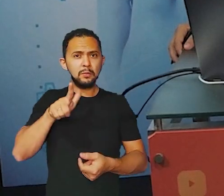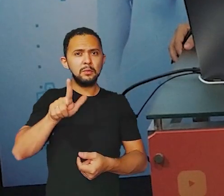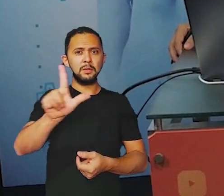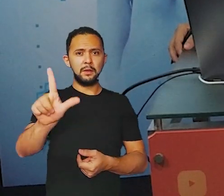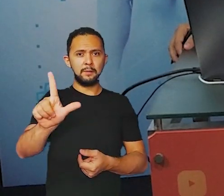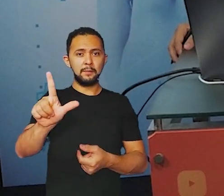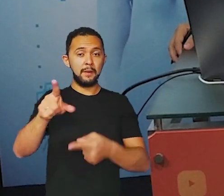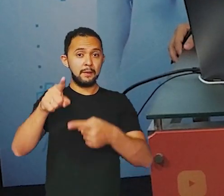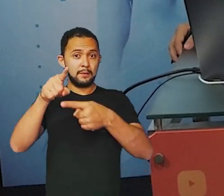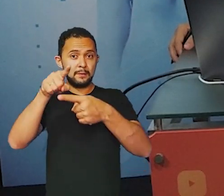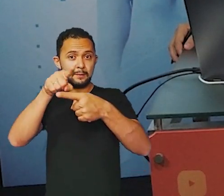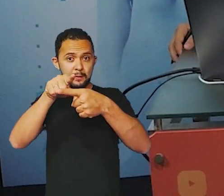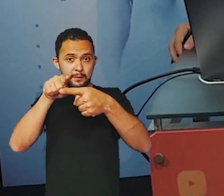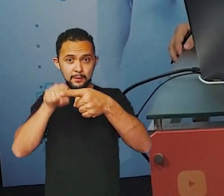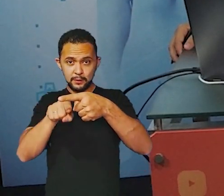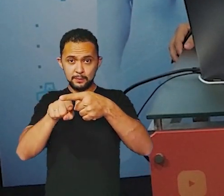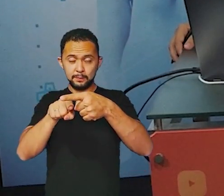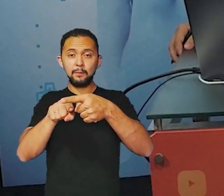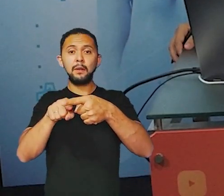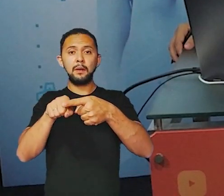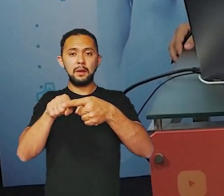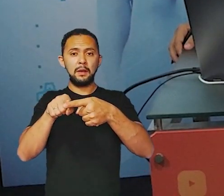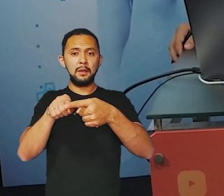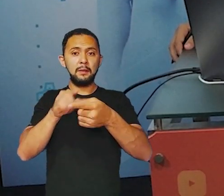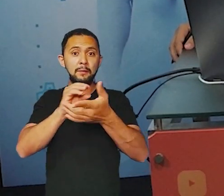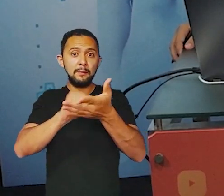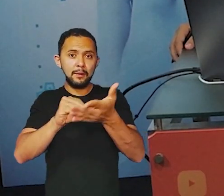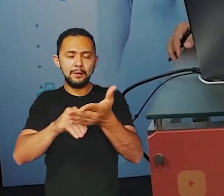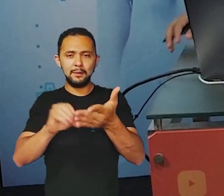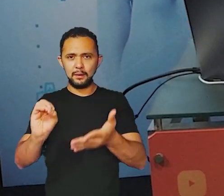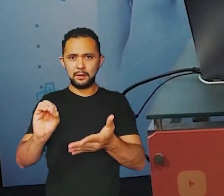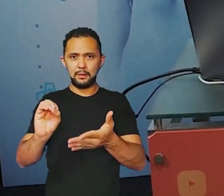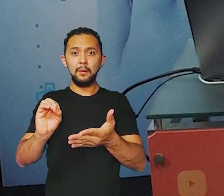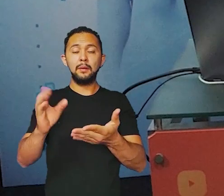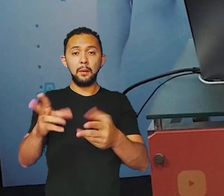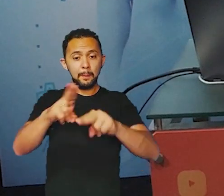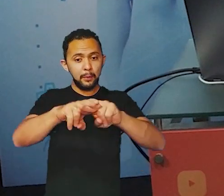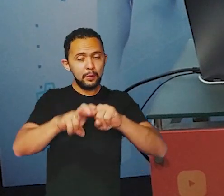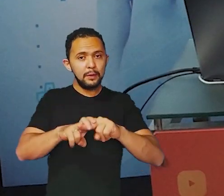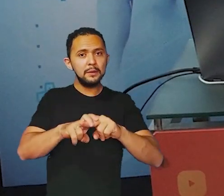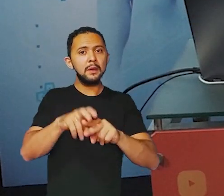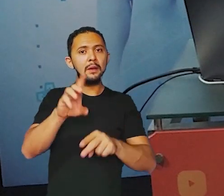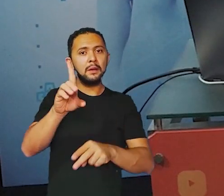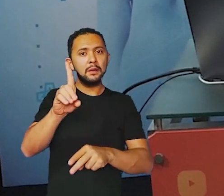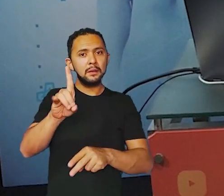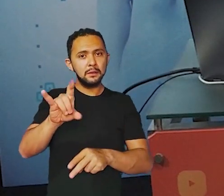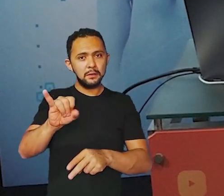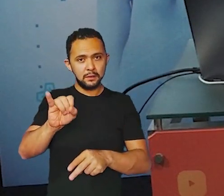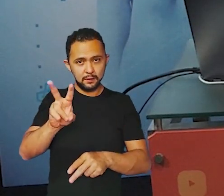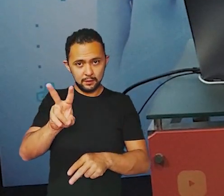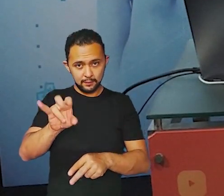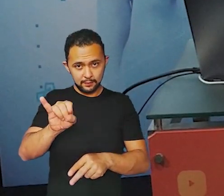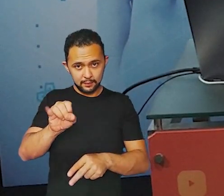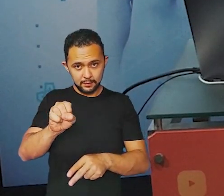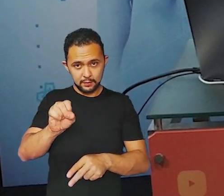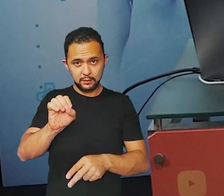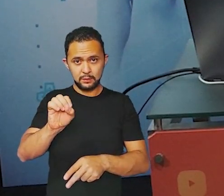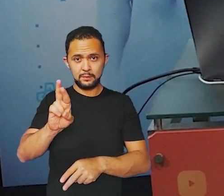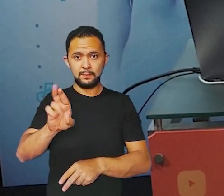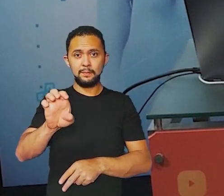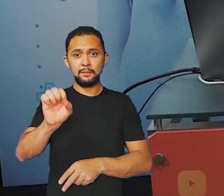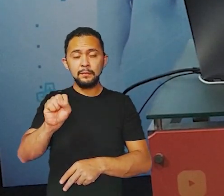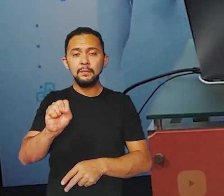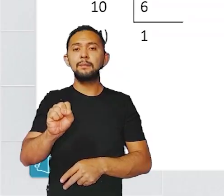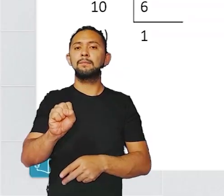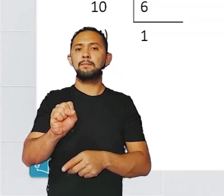nada. Então esses caras aí são os que nós vamos chamar de divisores de 10, tudo bem? Mas veja, esses divisores de